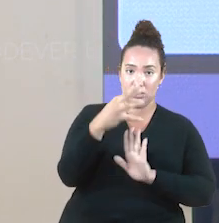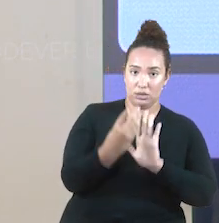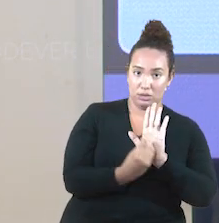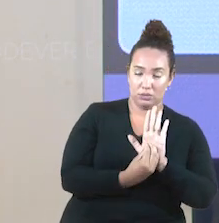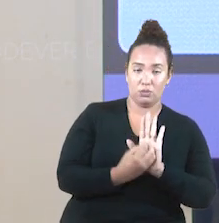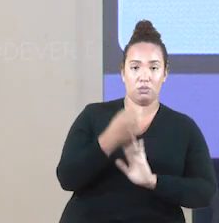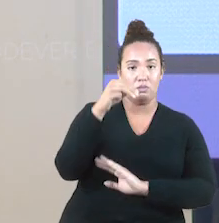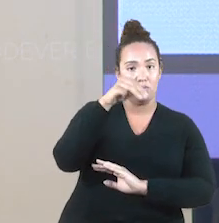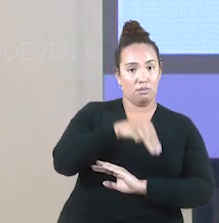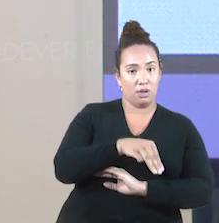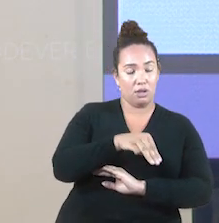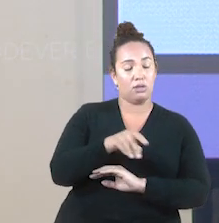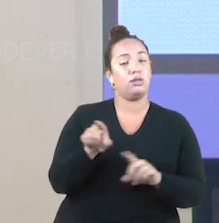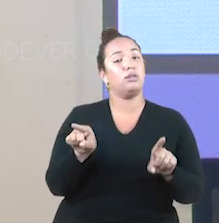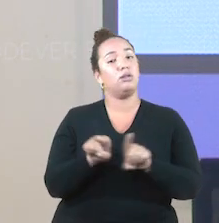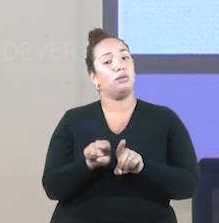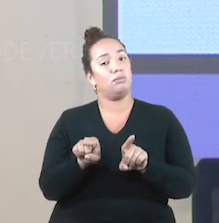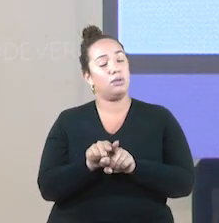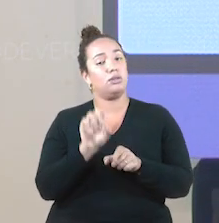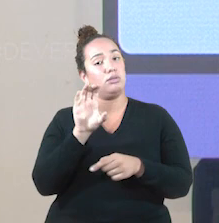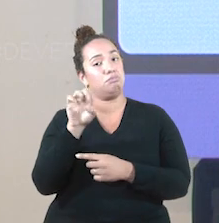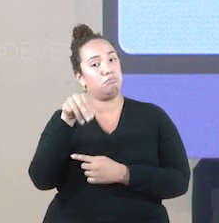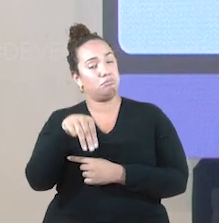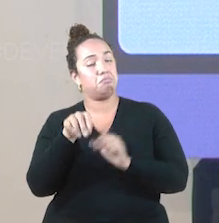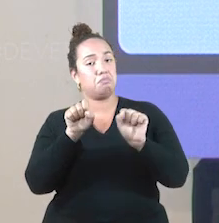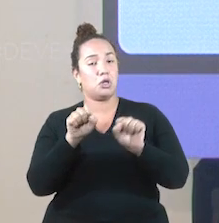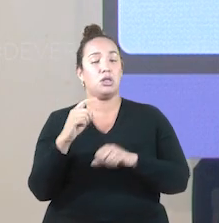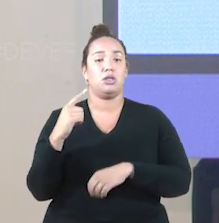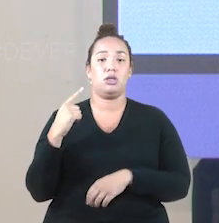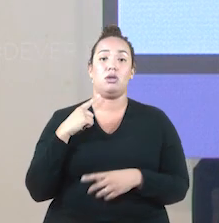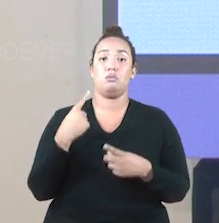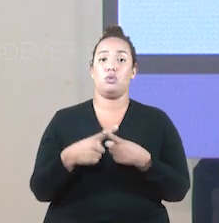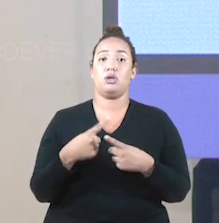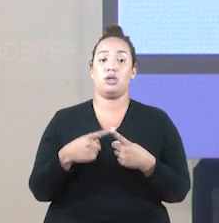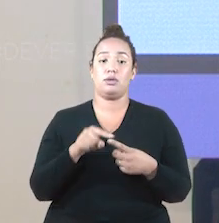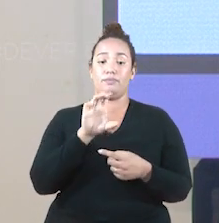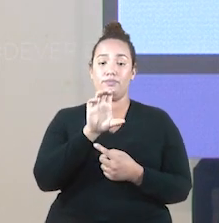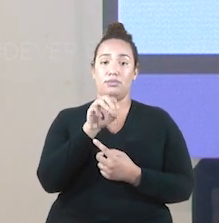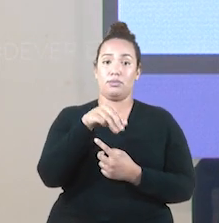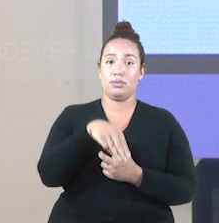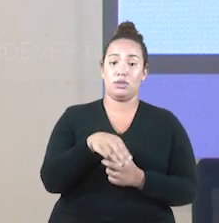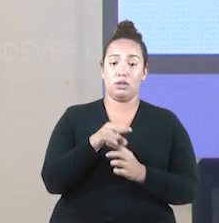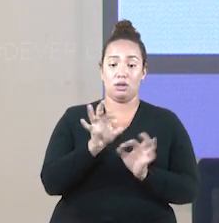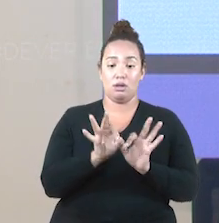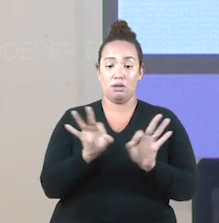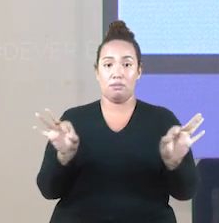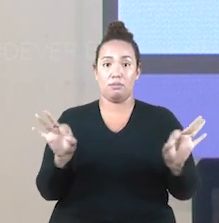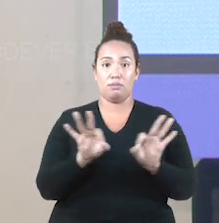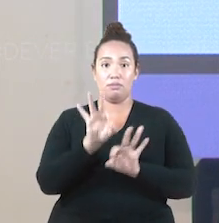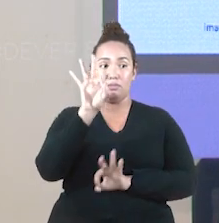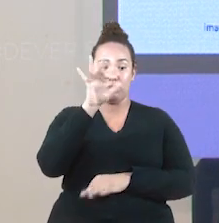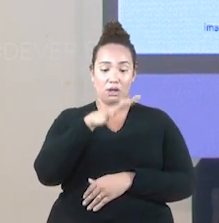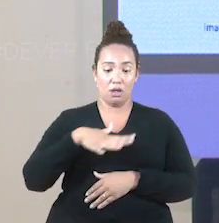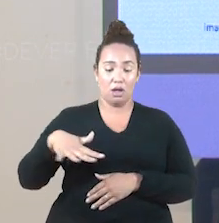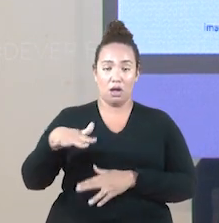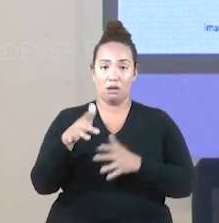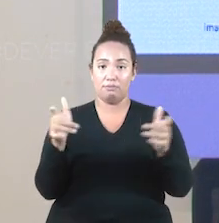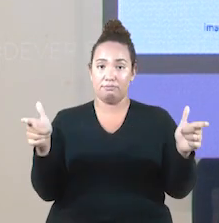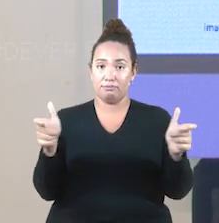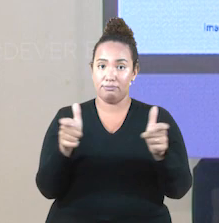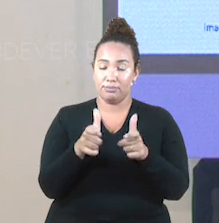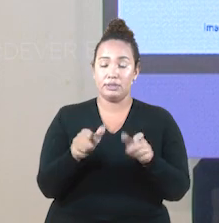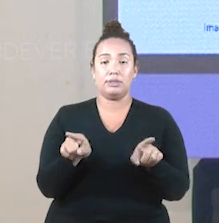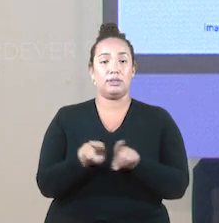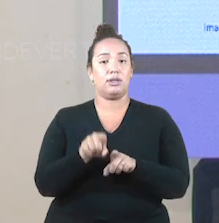de metros e mais alguns centímetros, porque os centímetros eles medem espaços menores. Também